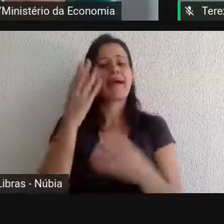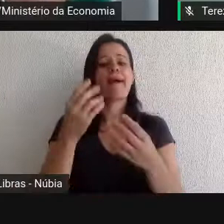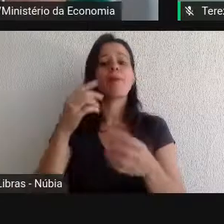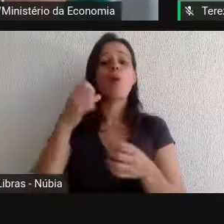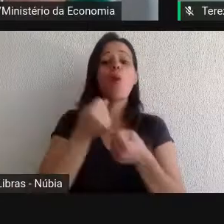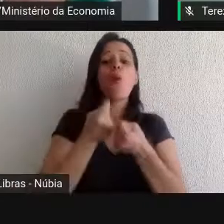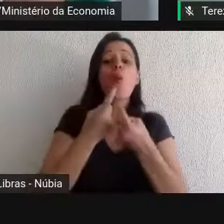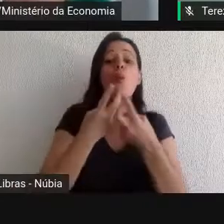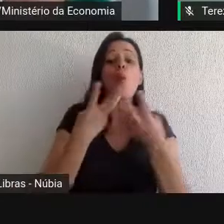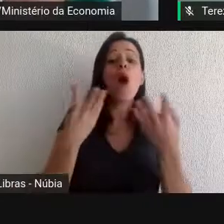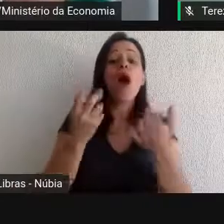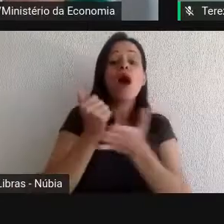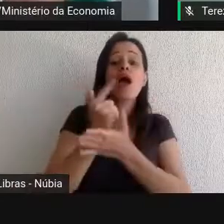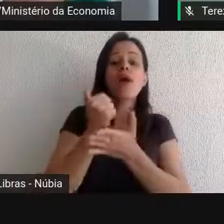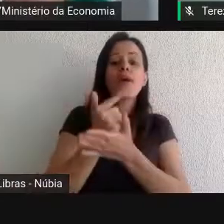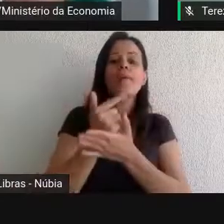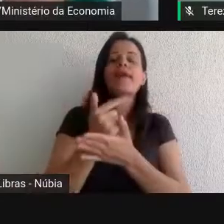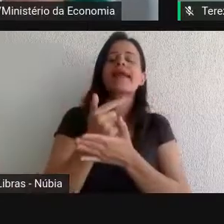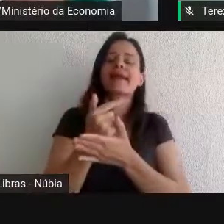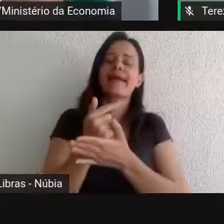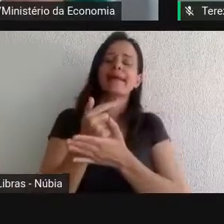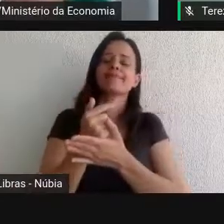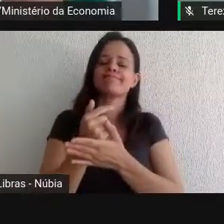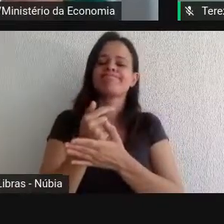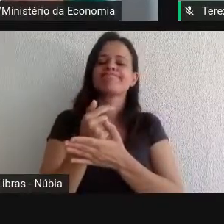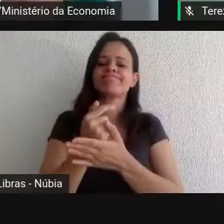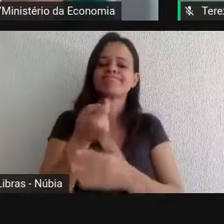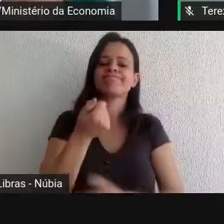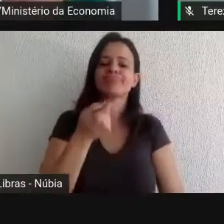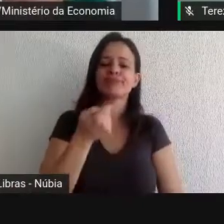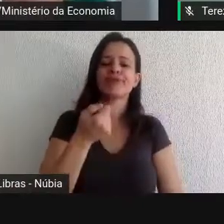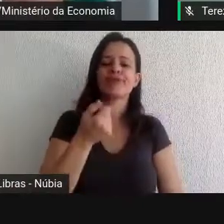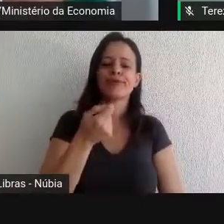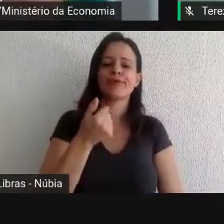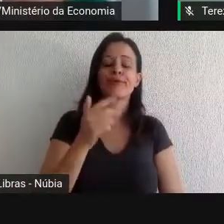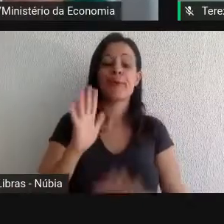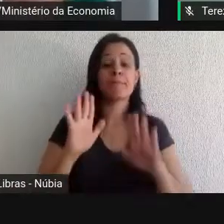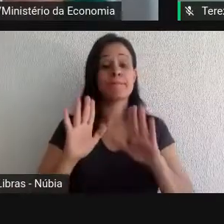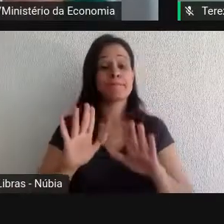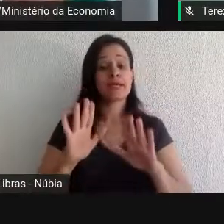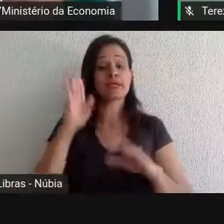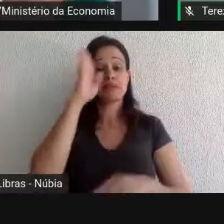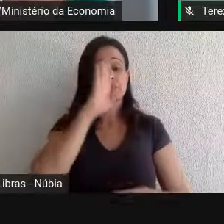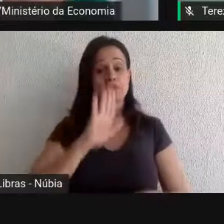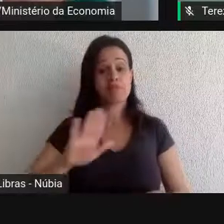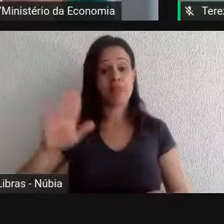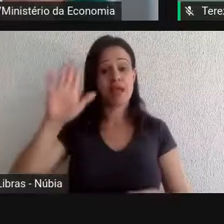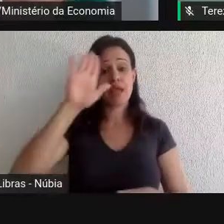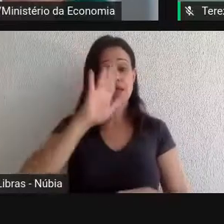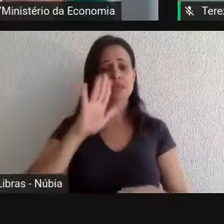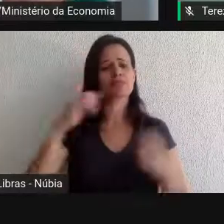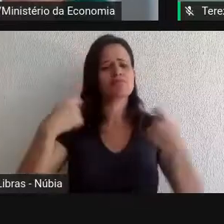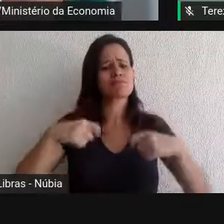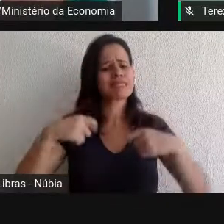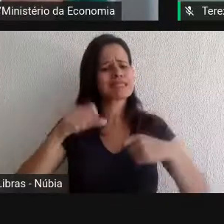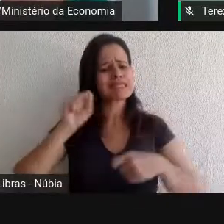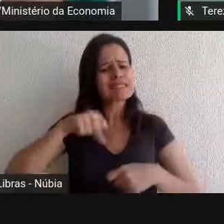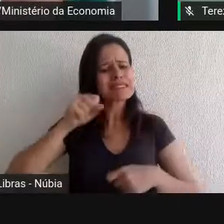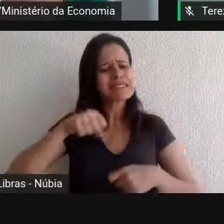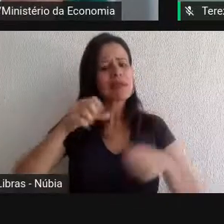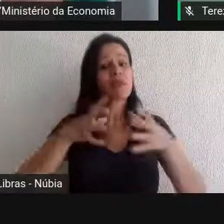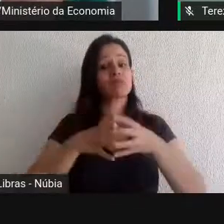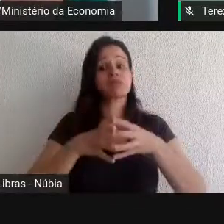nesse instrumento é restrito, mas o Brasil deve, sim, ampliar